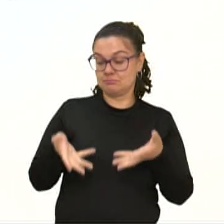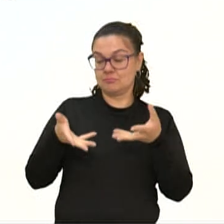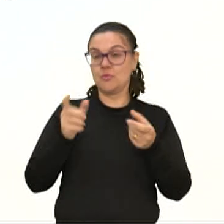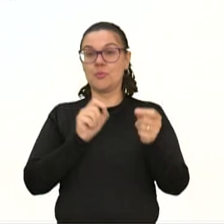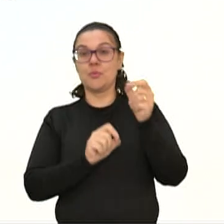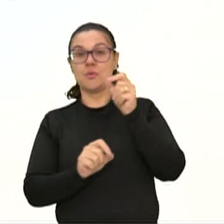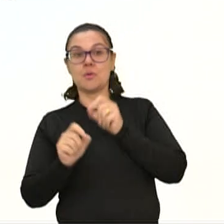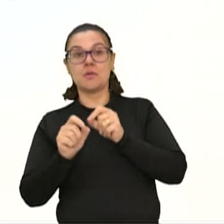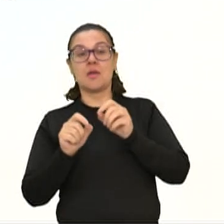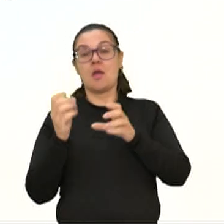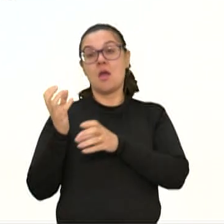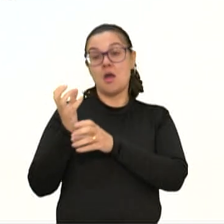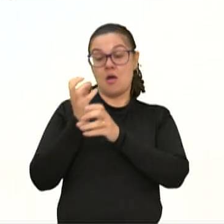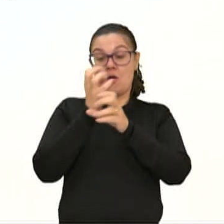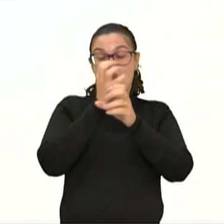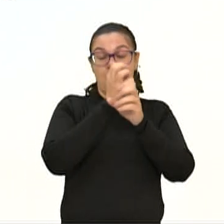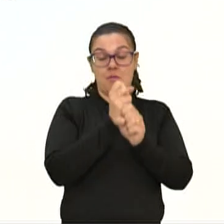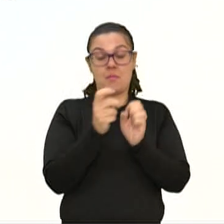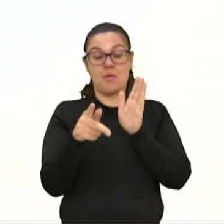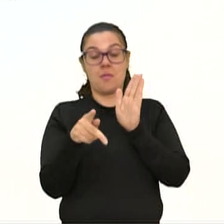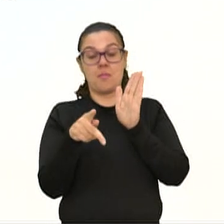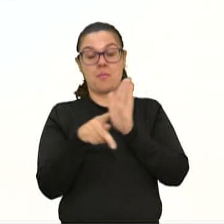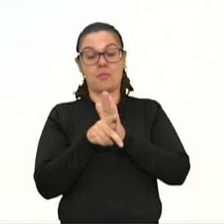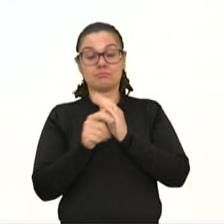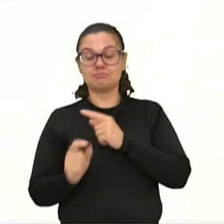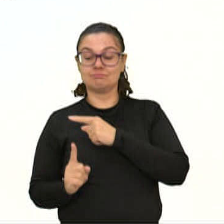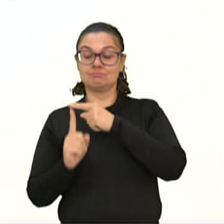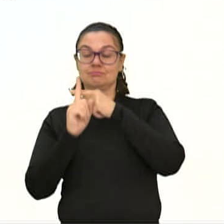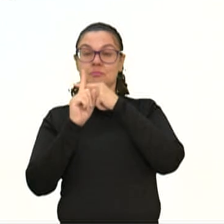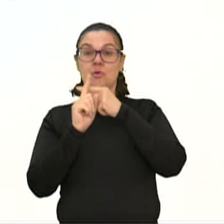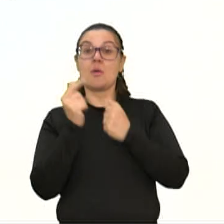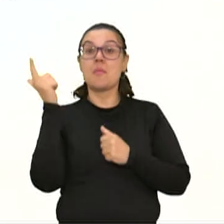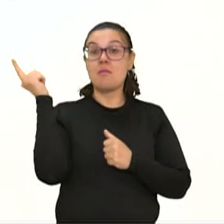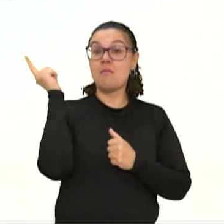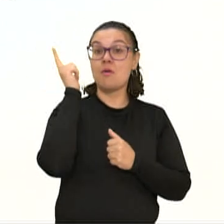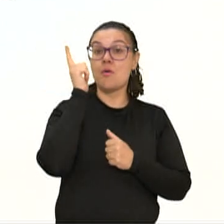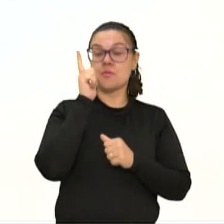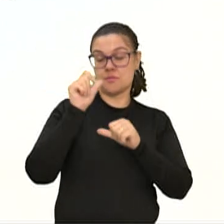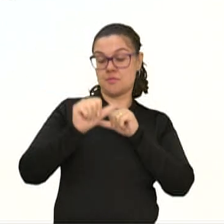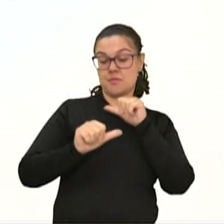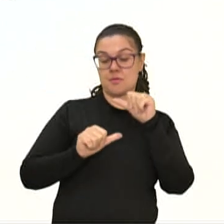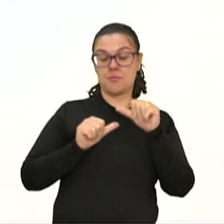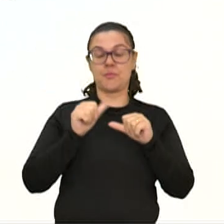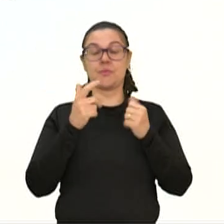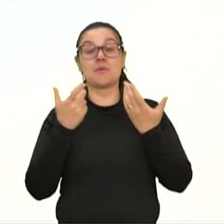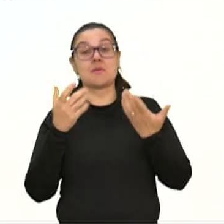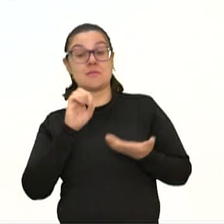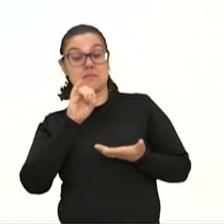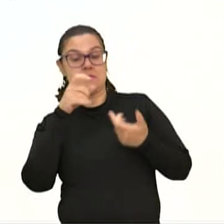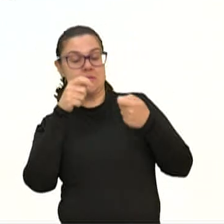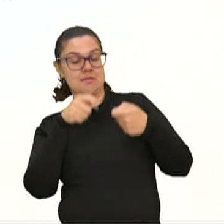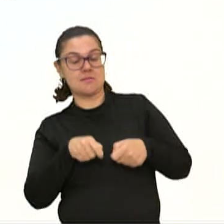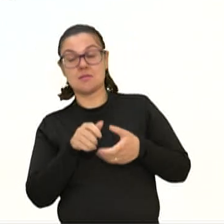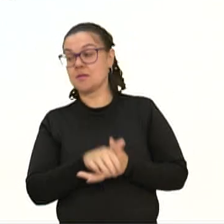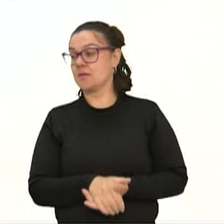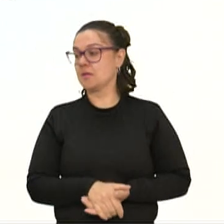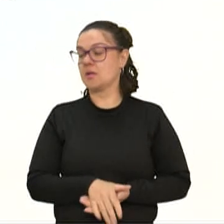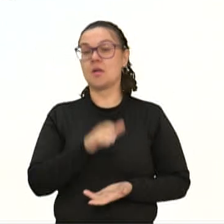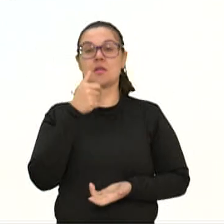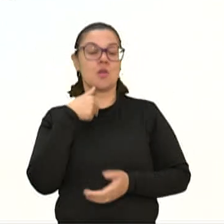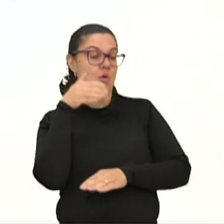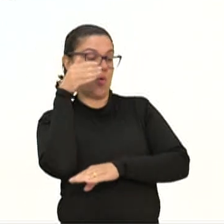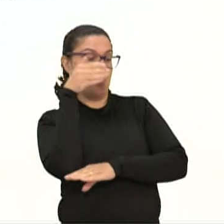uma mensuração correta dos resultados, permitindo mudanças caso necessário. Então, eu fui